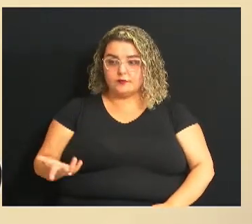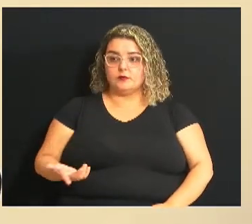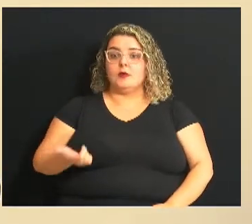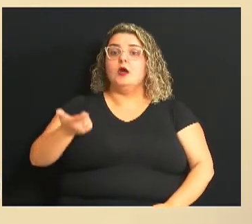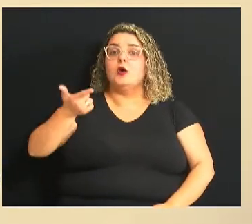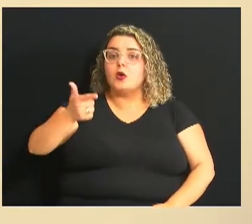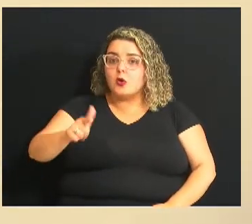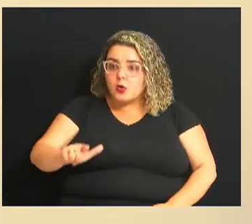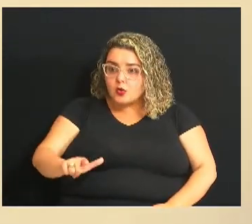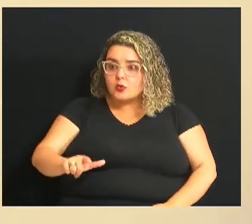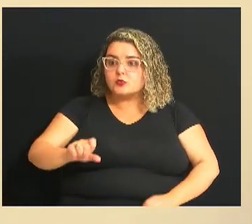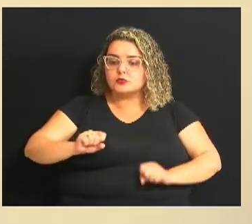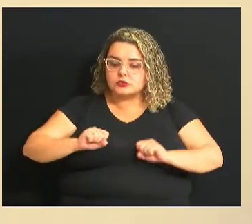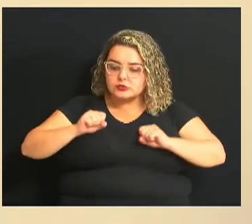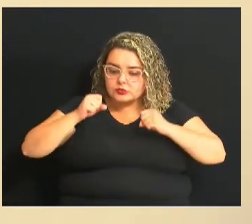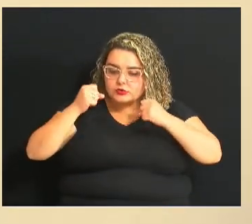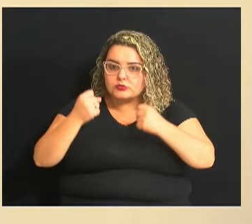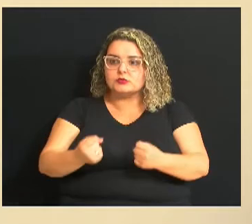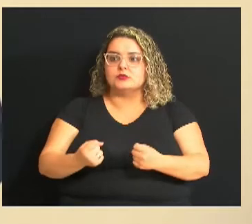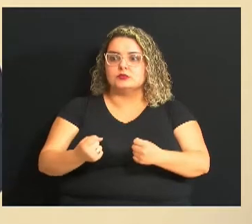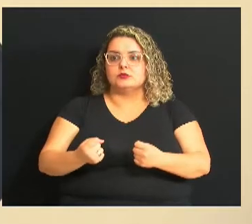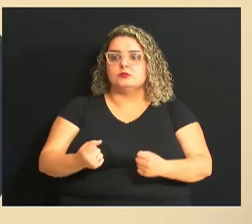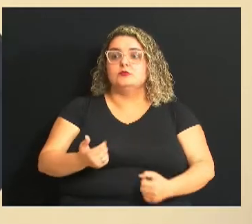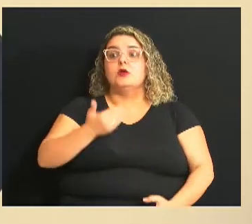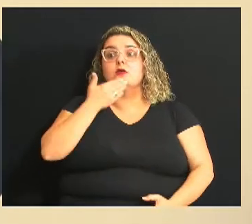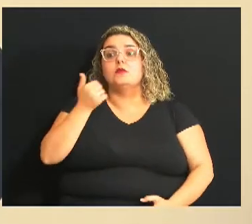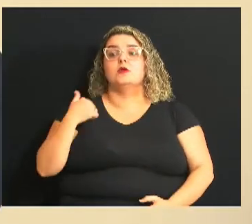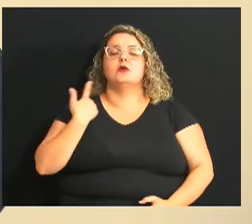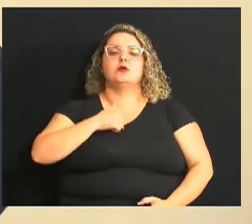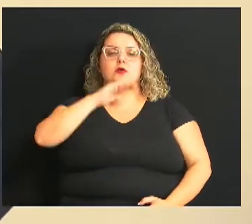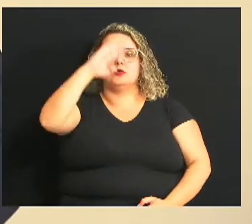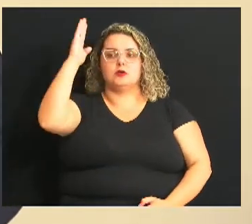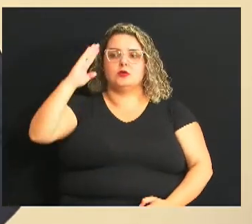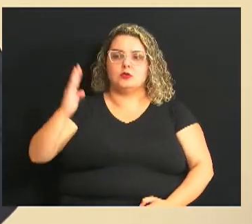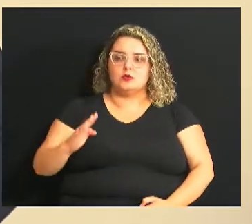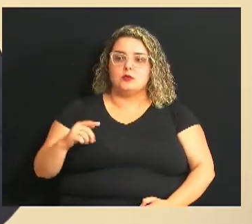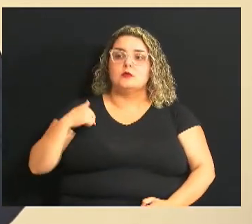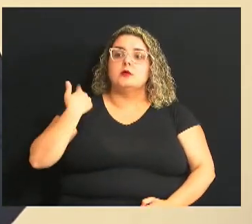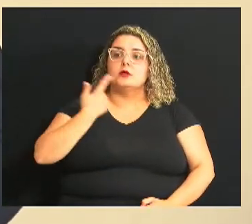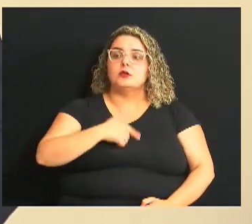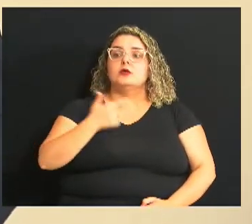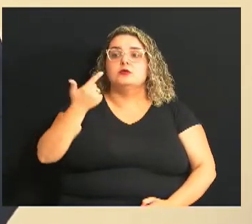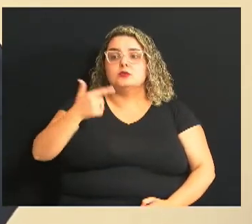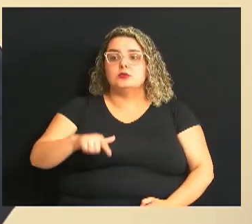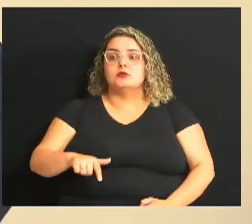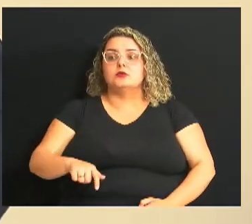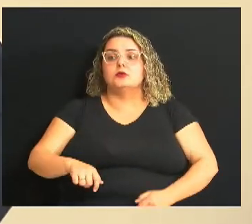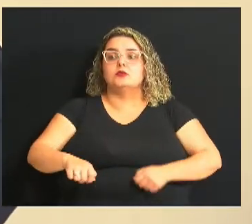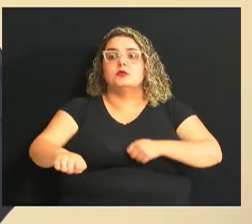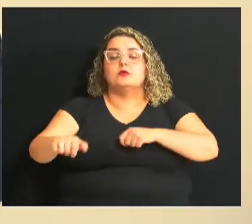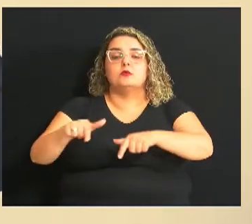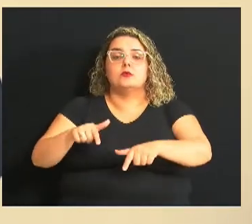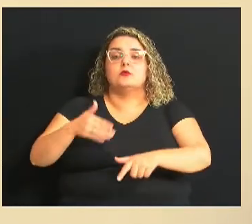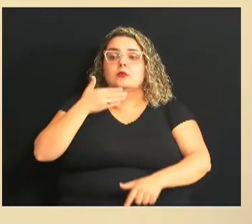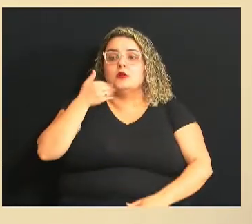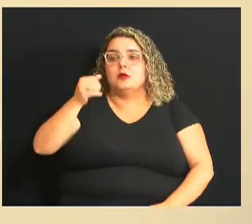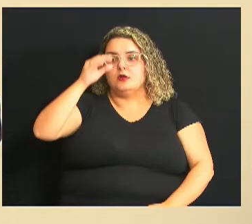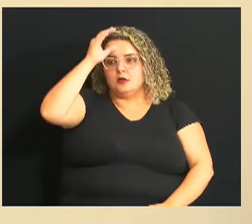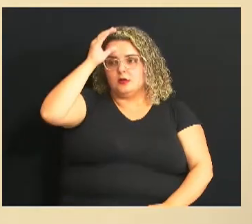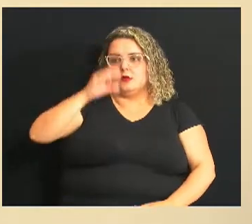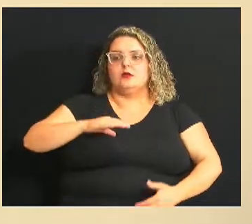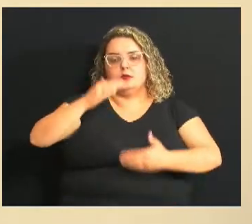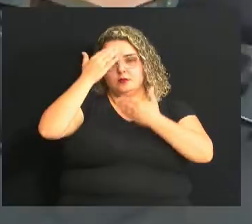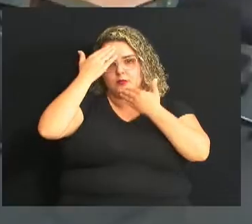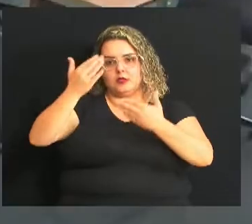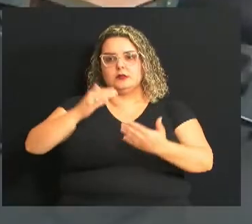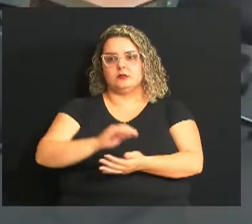continuem a se dedicar para o melhor do nosso Brasil, para que nós continuemos a formar melhores cidadãos. Muito